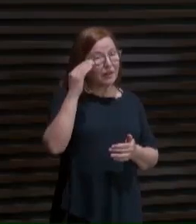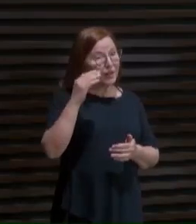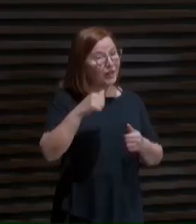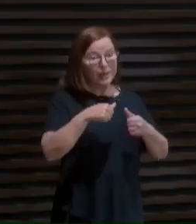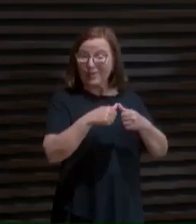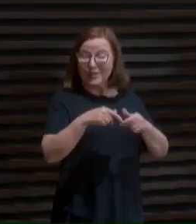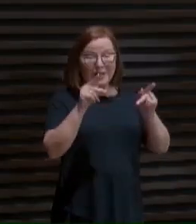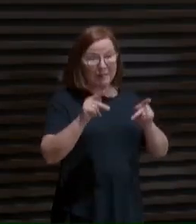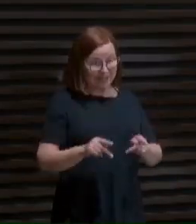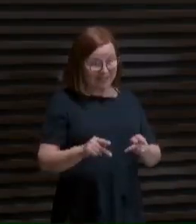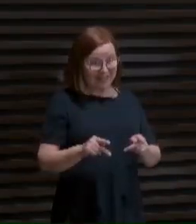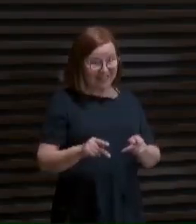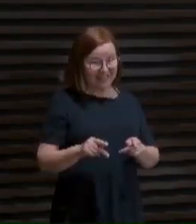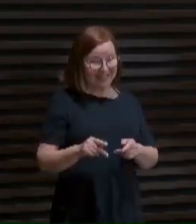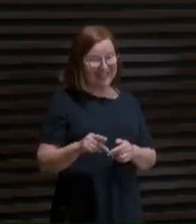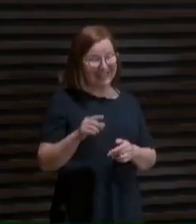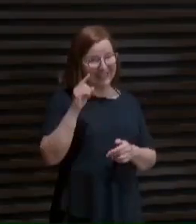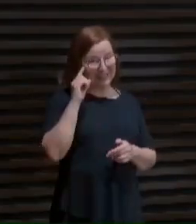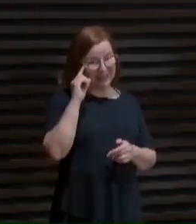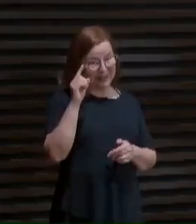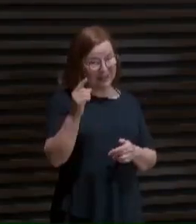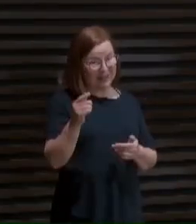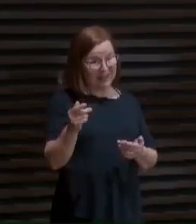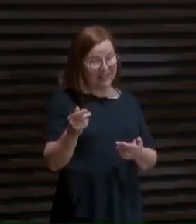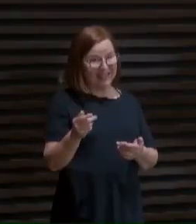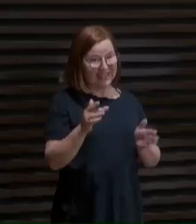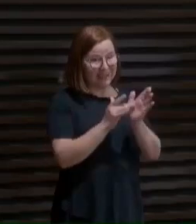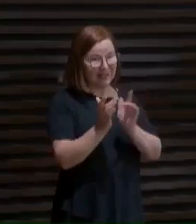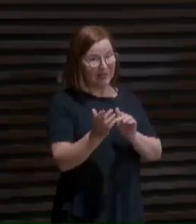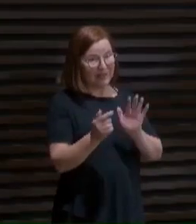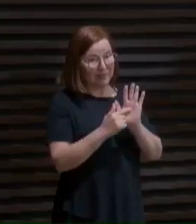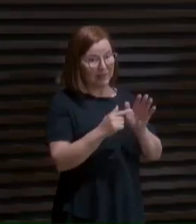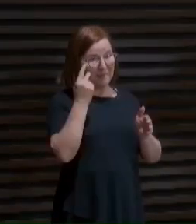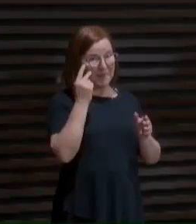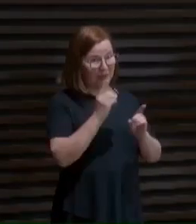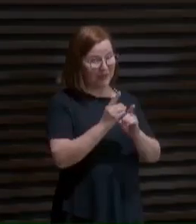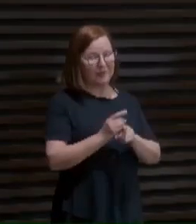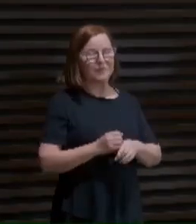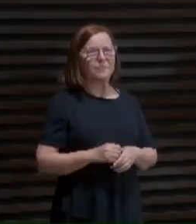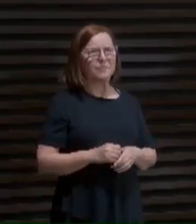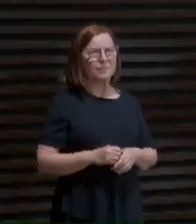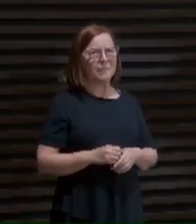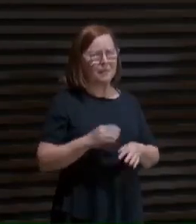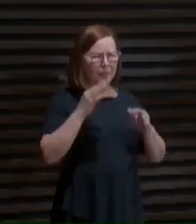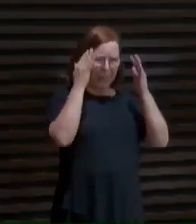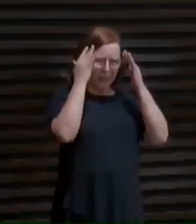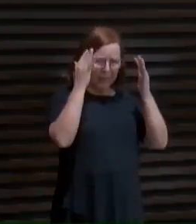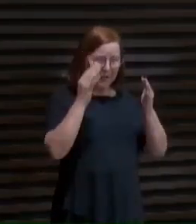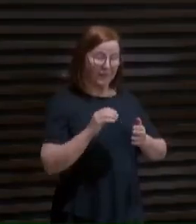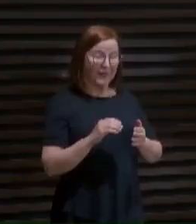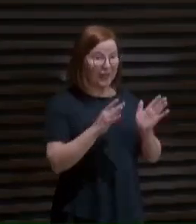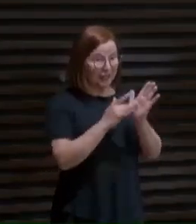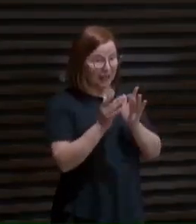Tomé estava com os discípulos. Vamos imaginar que foi... Jesus apareceu no domingo, Tomé não estava lá,